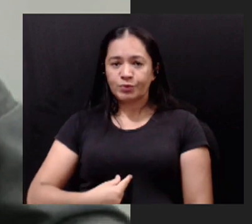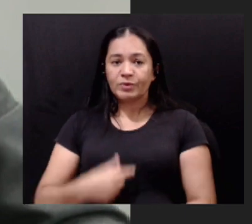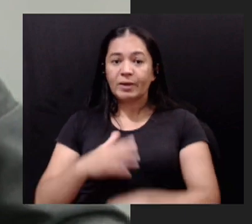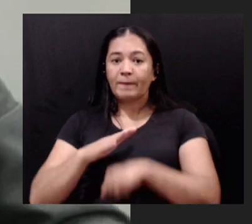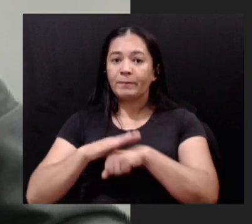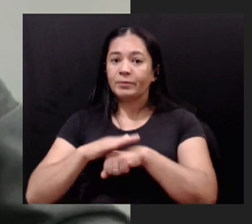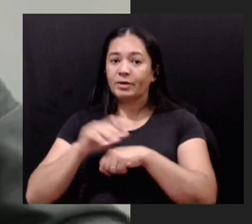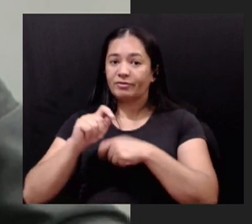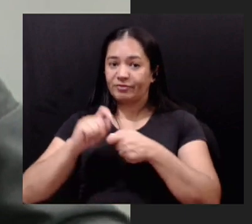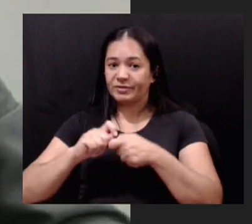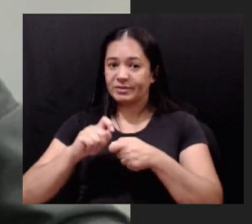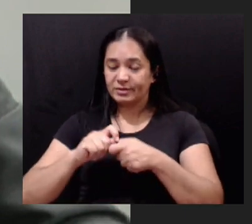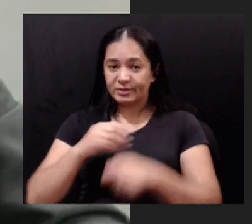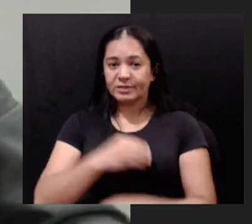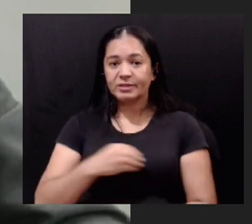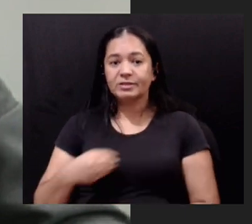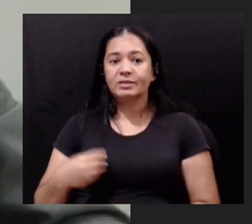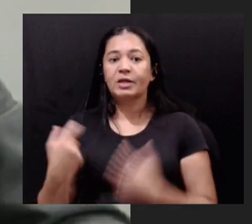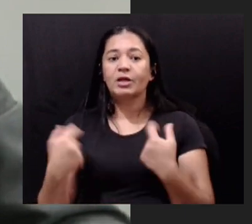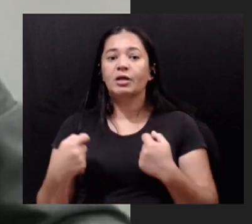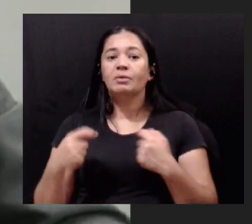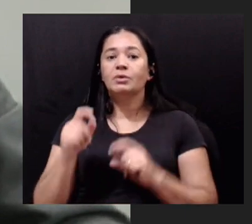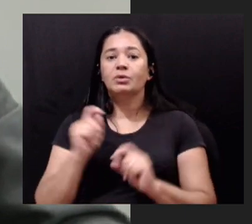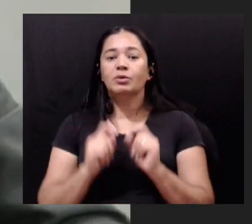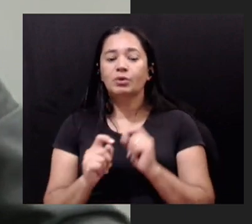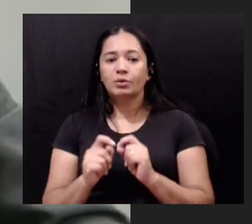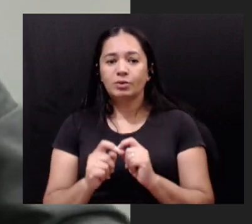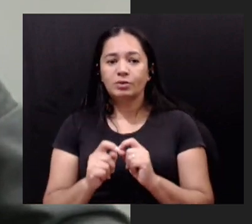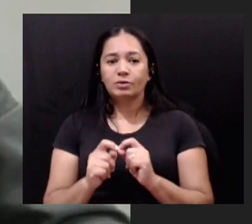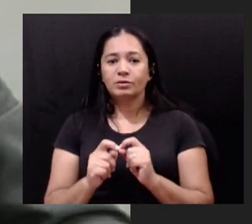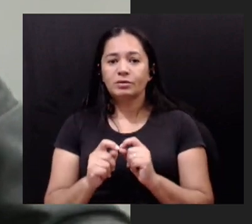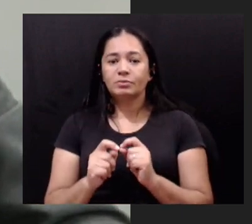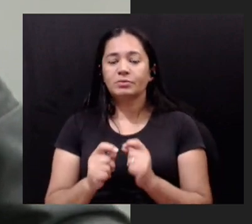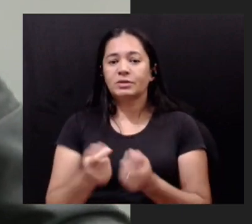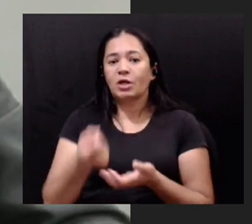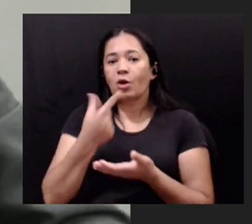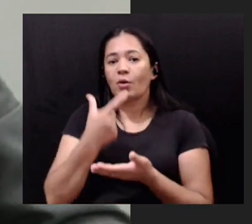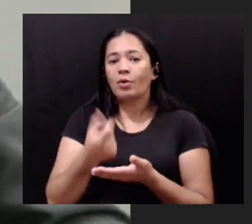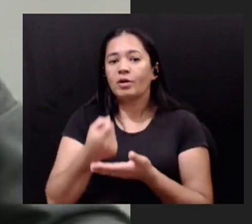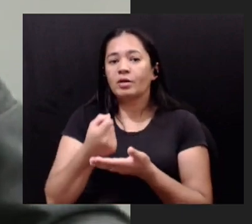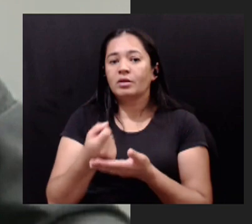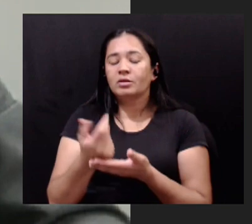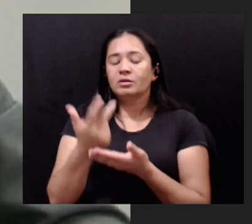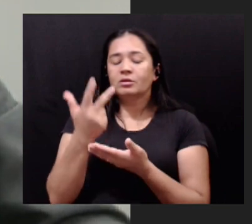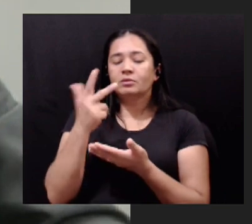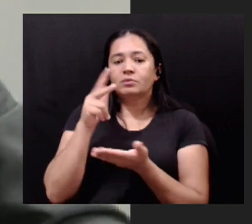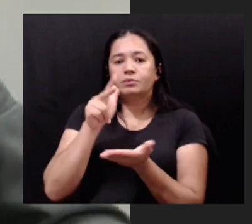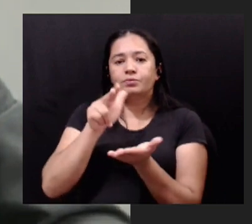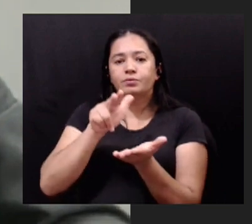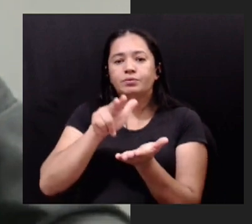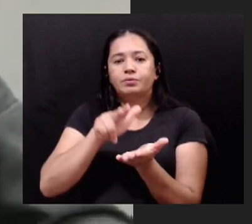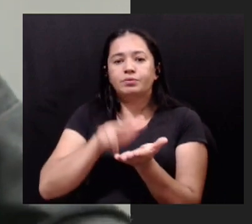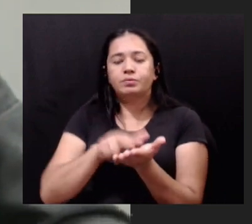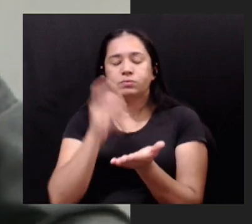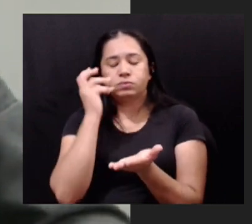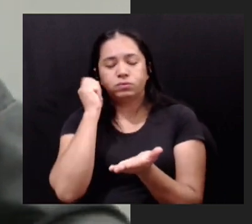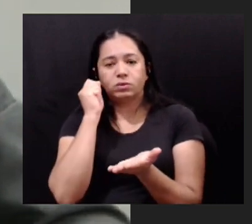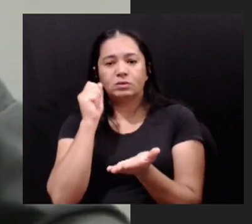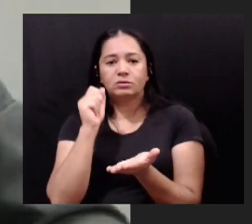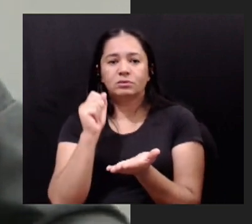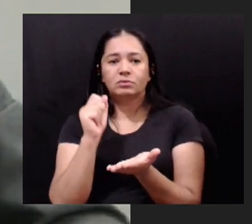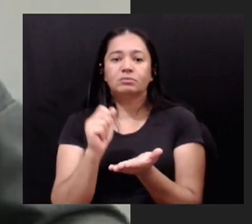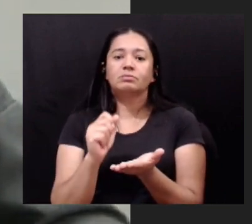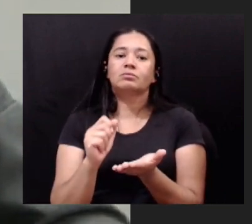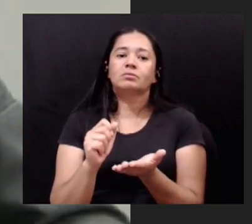gente precisa dar uma analgesia para o paciente, ou deixar ele dormindo, sedar um pouco mais, para que ele tenha